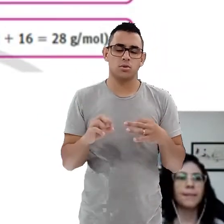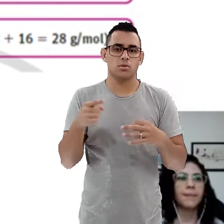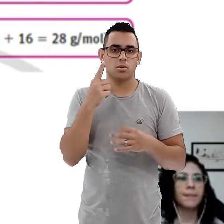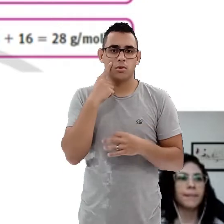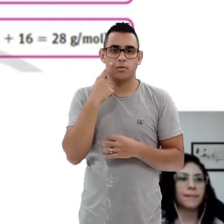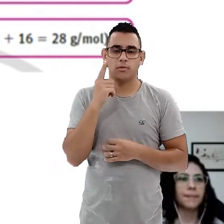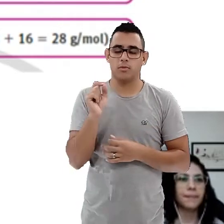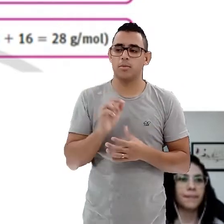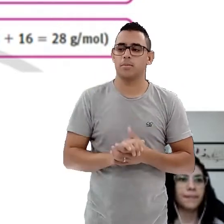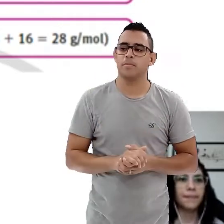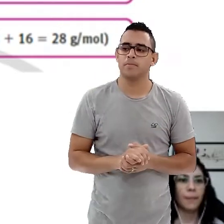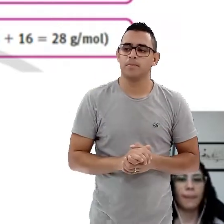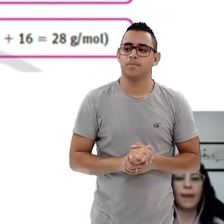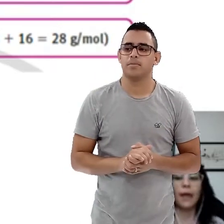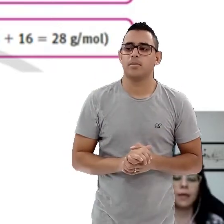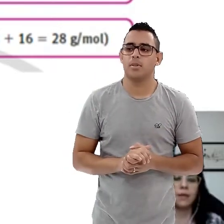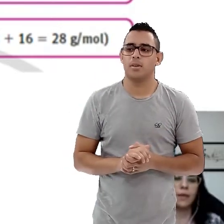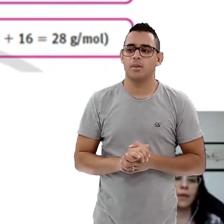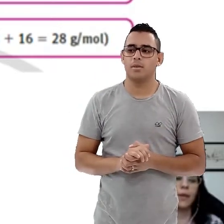tá?